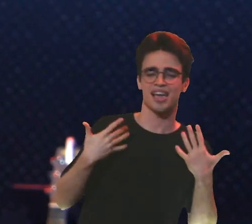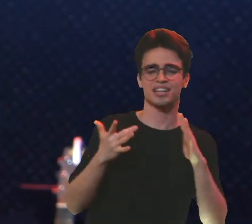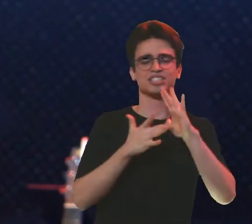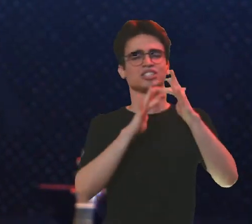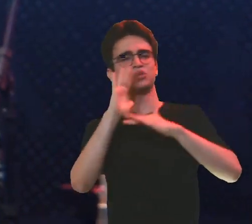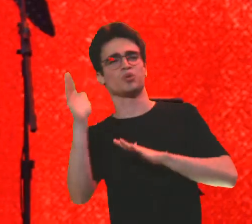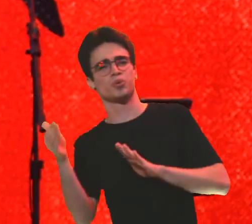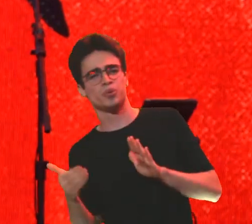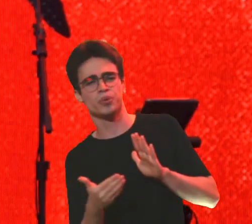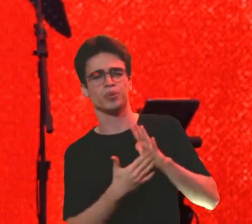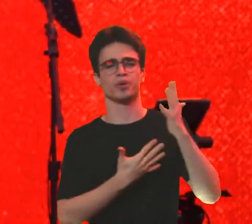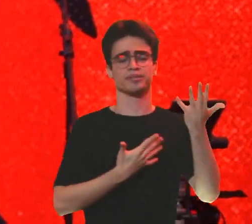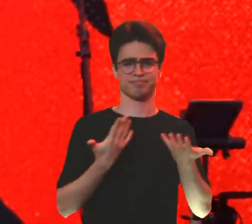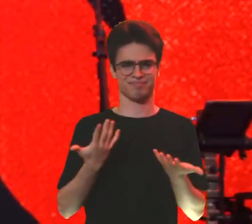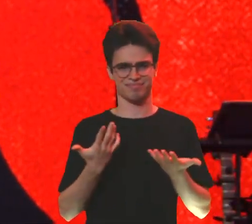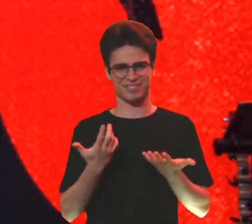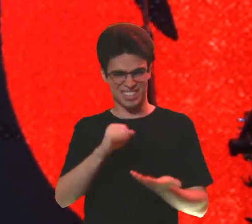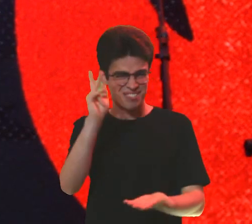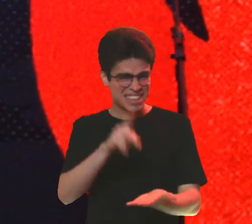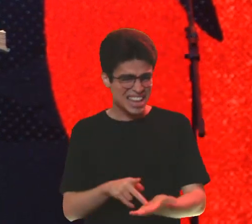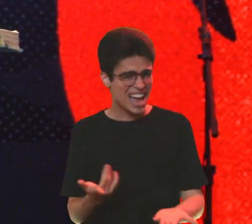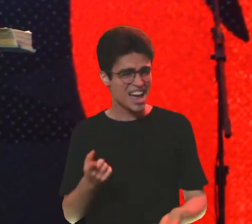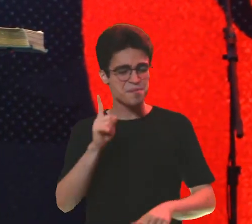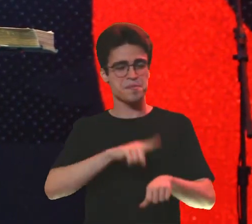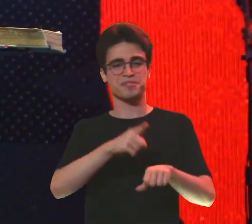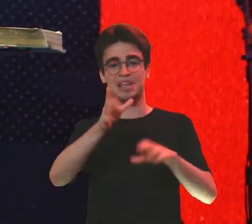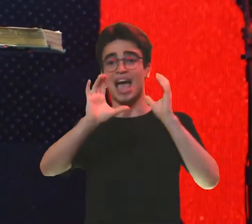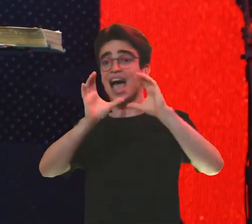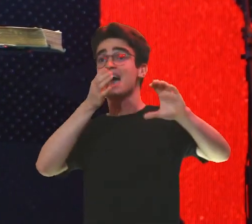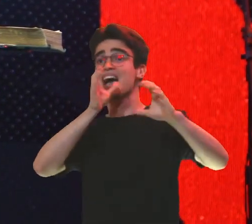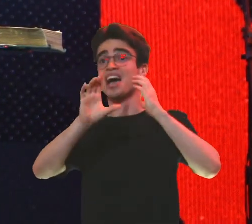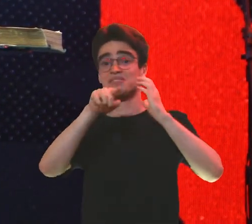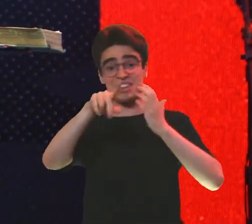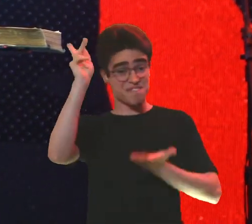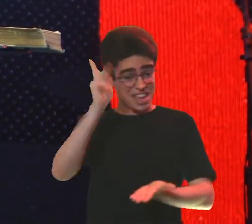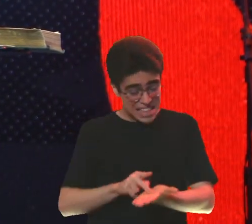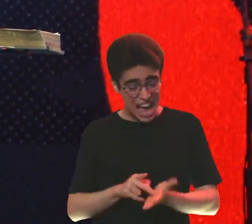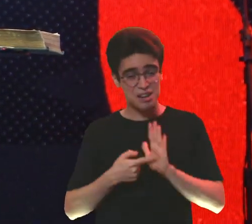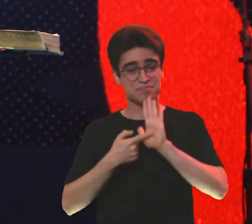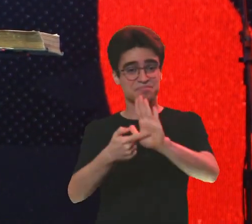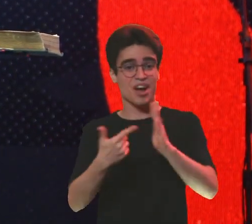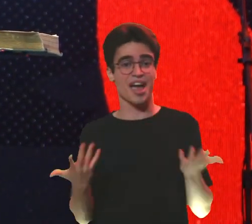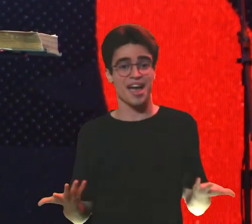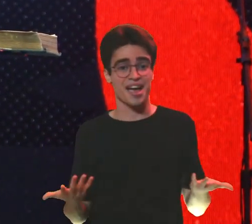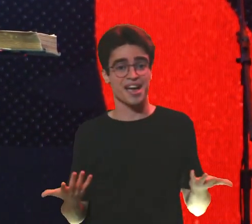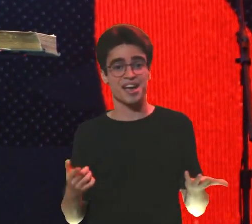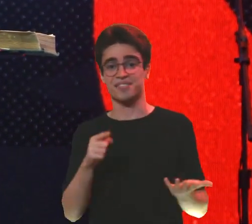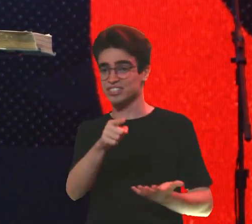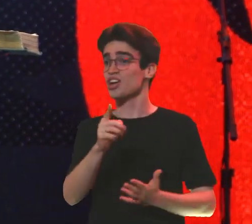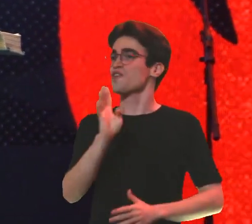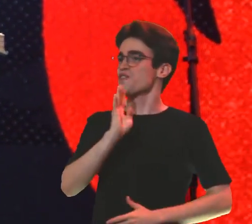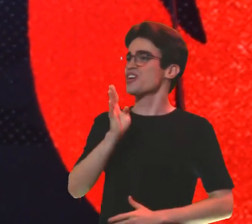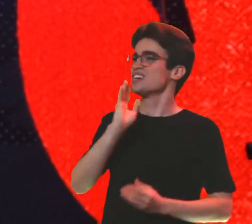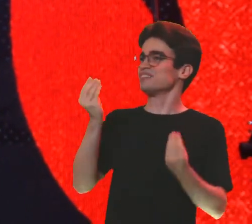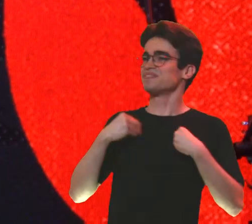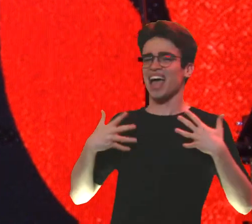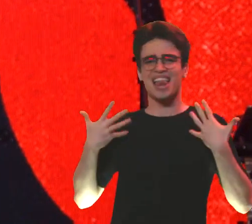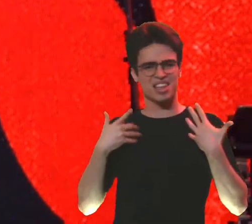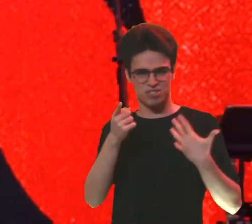é tudo. Mas será que quando você canta isso, você diz do fundo do seu coração? Porque você conhece essa alegria?